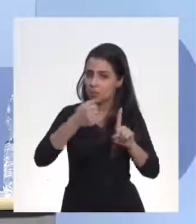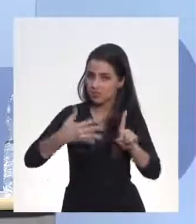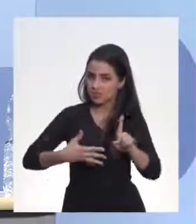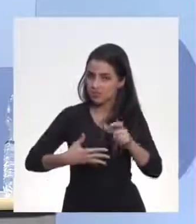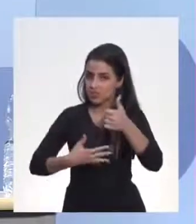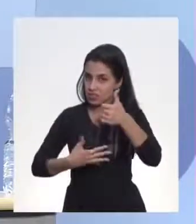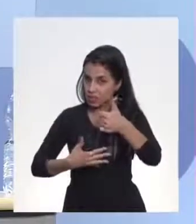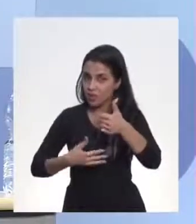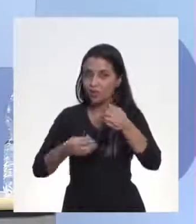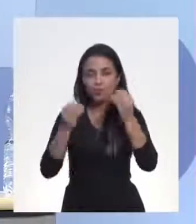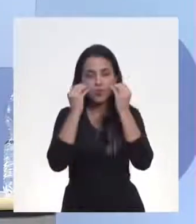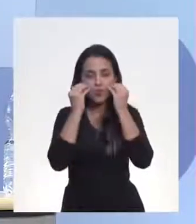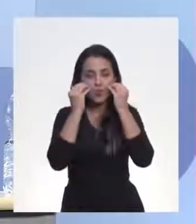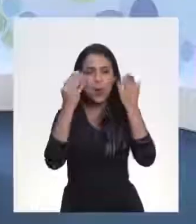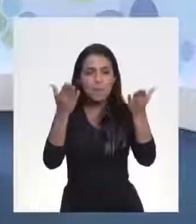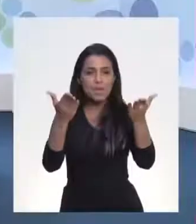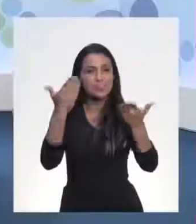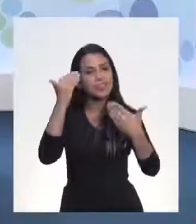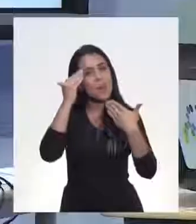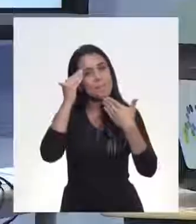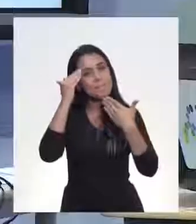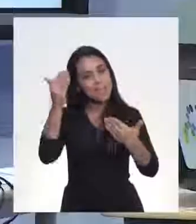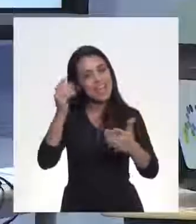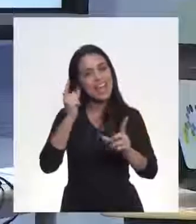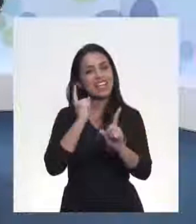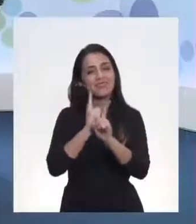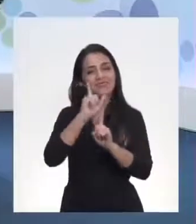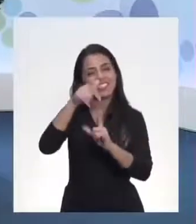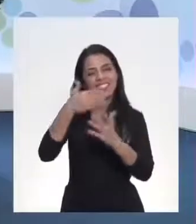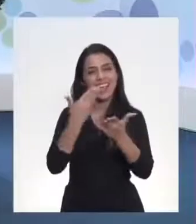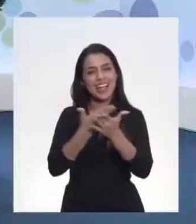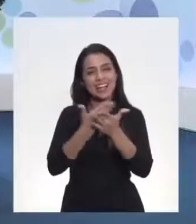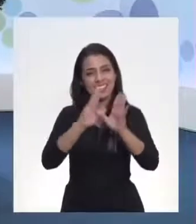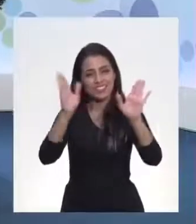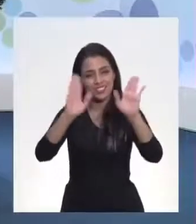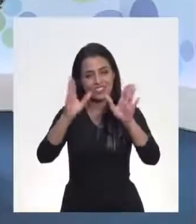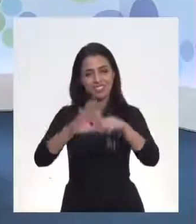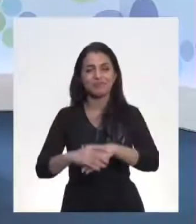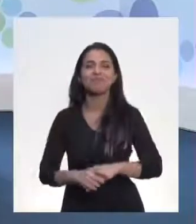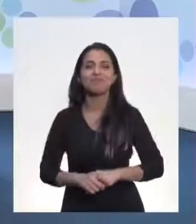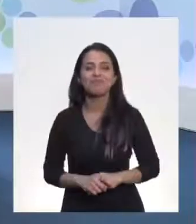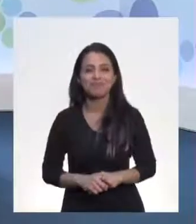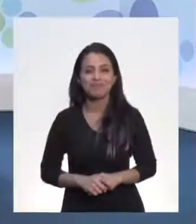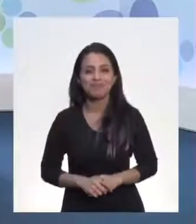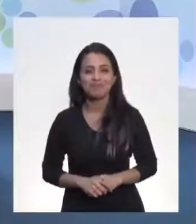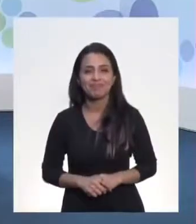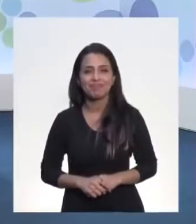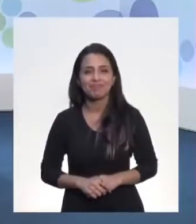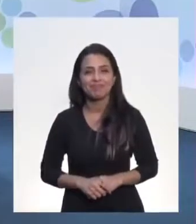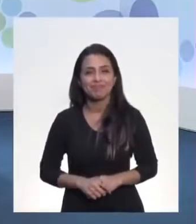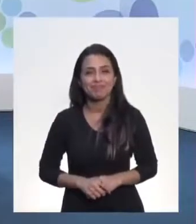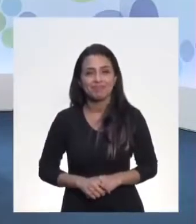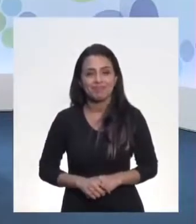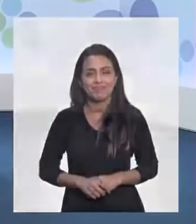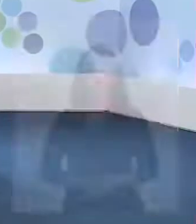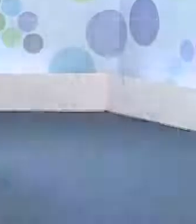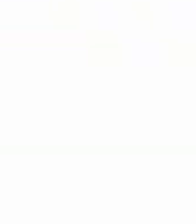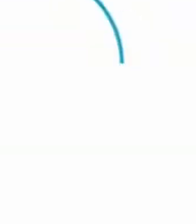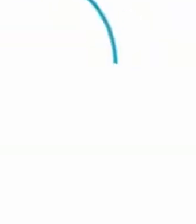Ó, beijo, obrigada, até a próxima. Obrigada, Andréia, pela aula. Valeu. Até mais.